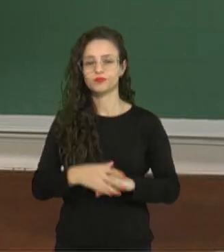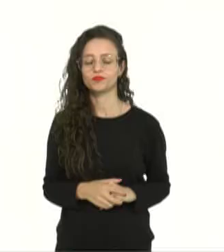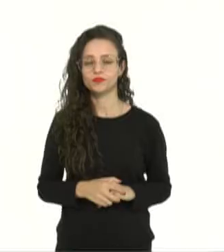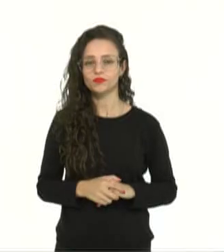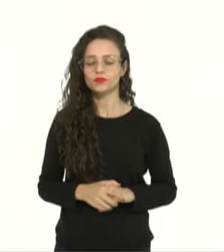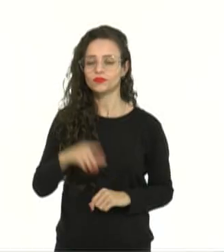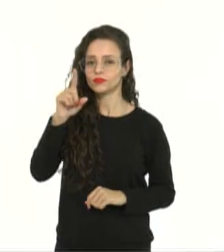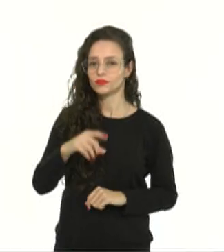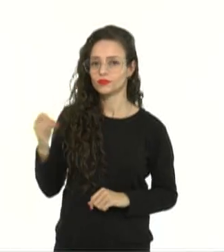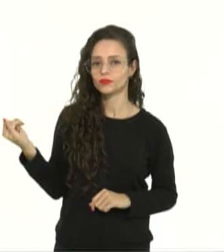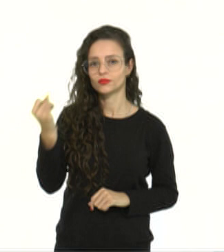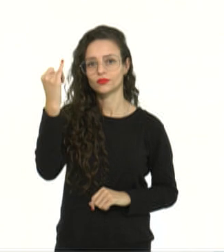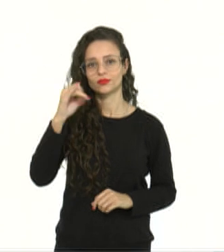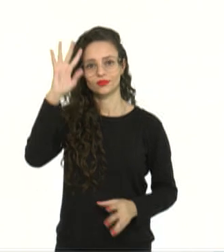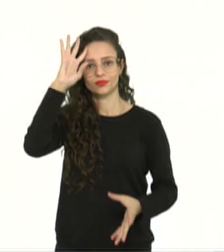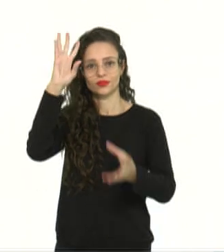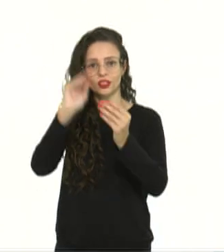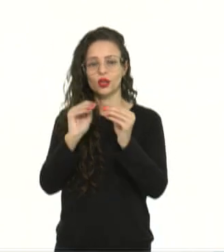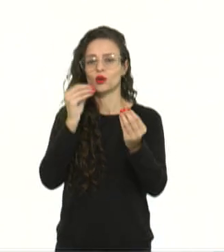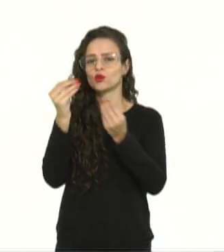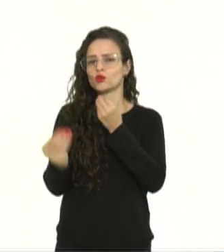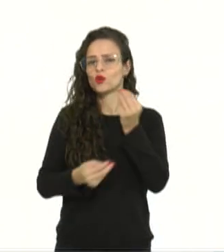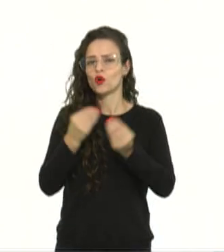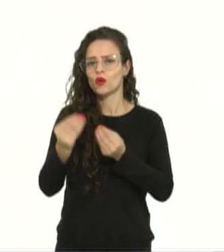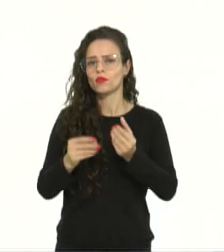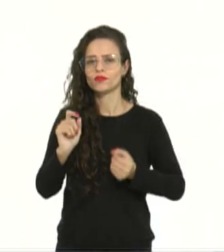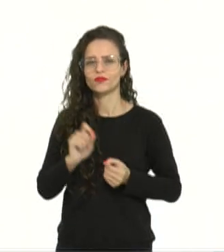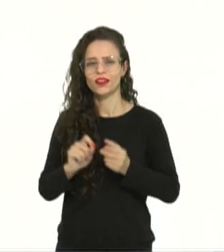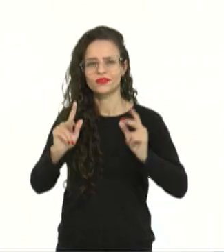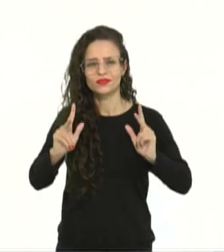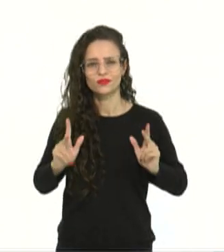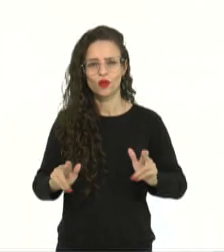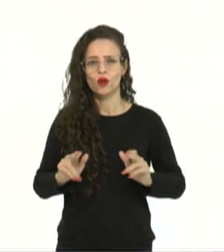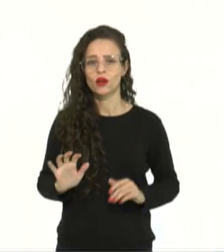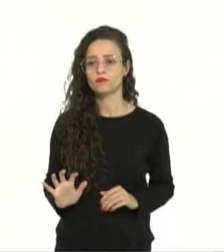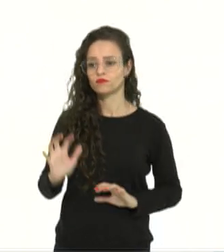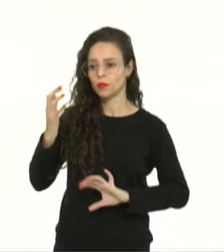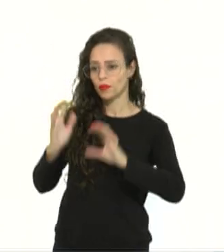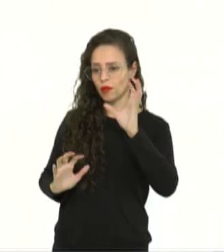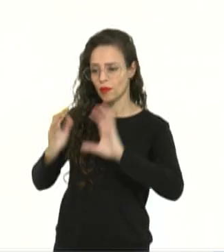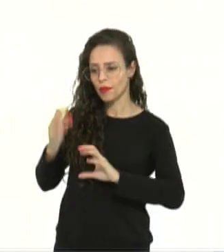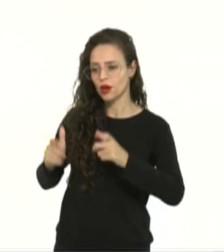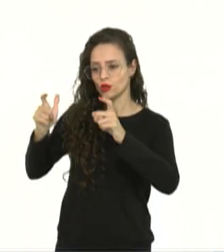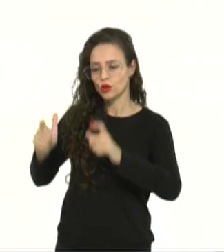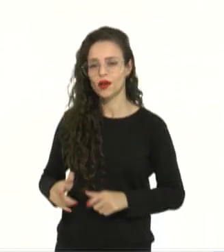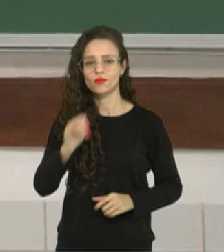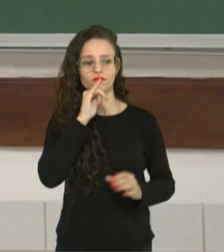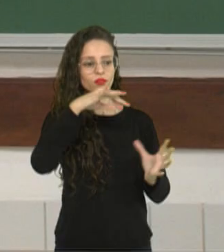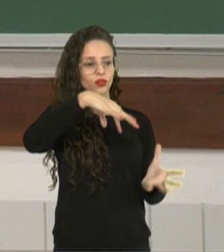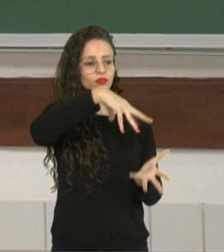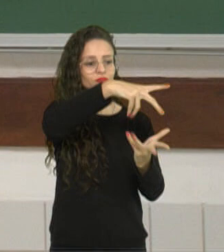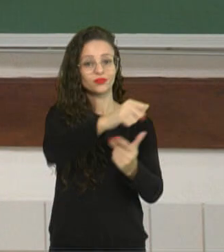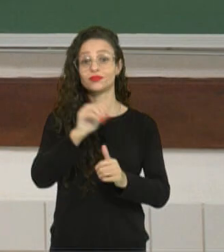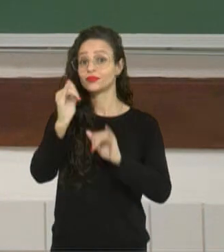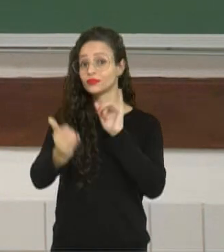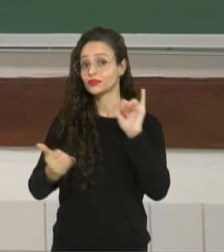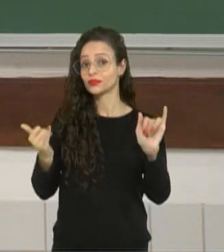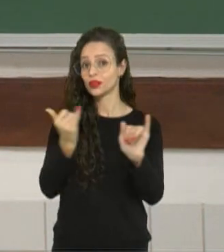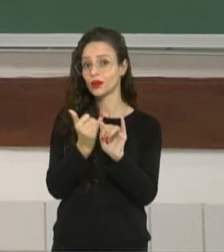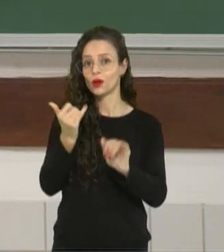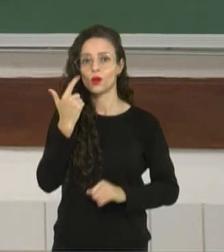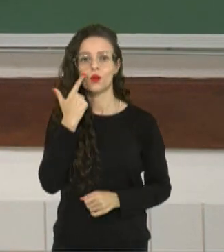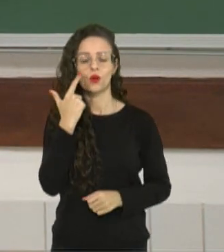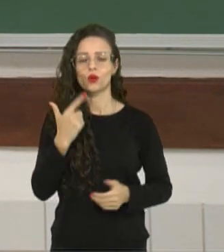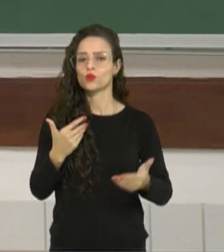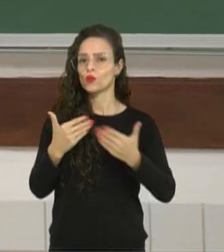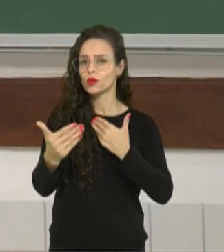é importante pensar, então, como se produzem ao mesmo tempo fenômenos locais e globais, por exemplo, com a internet. Olha só,